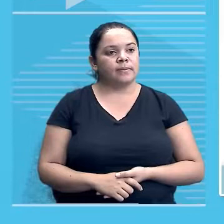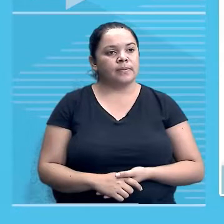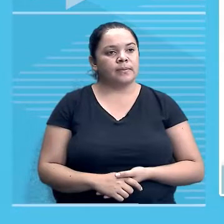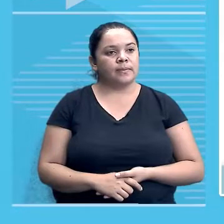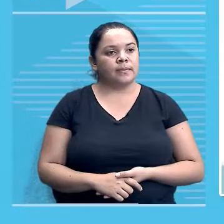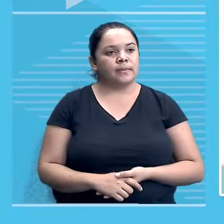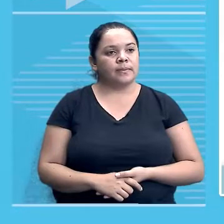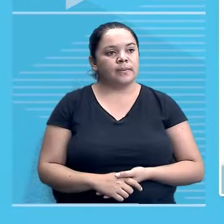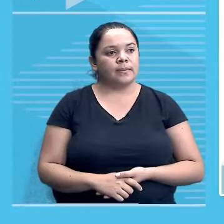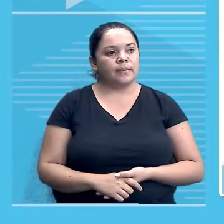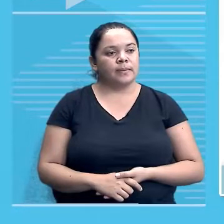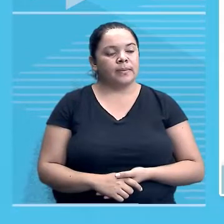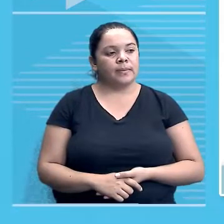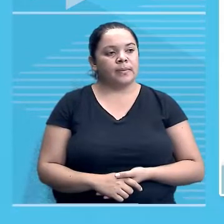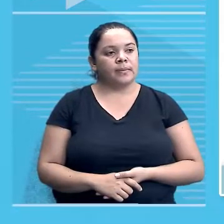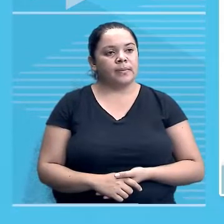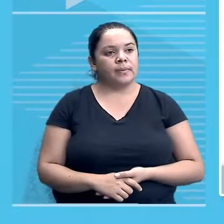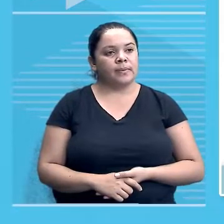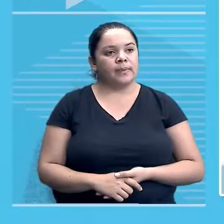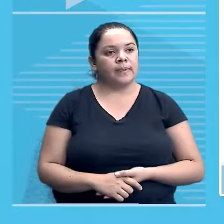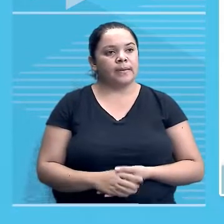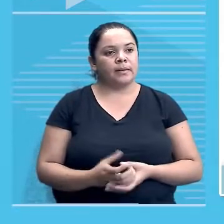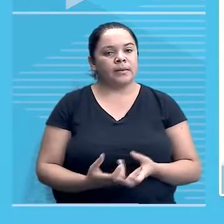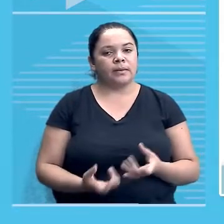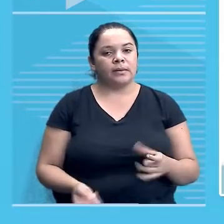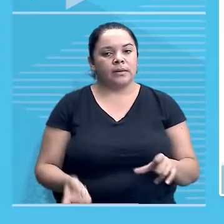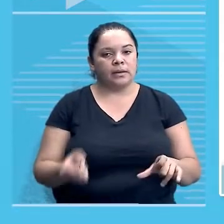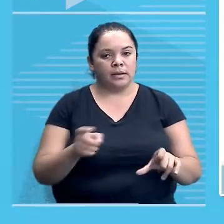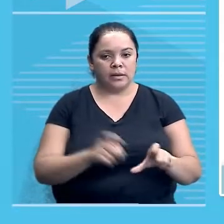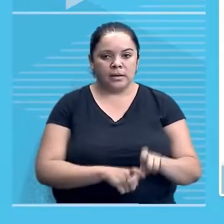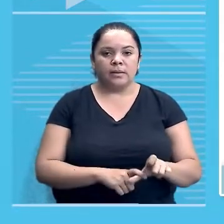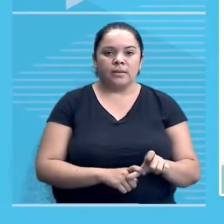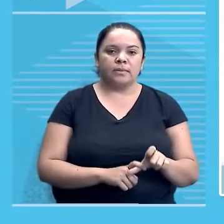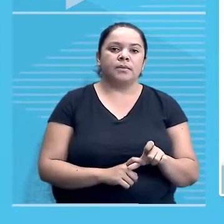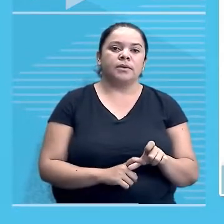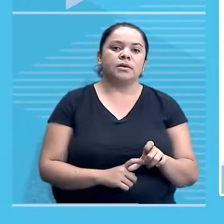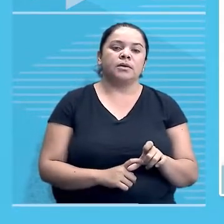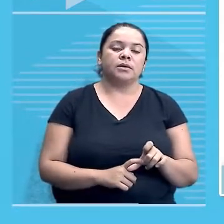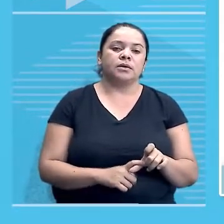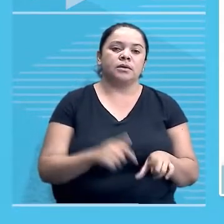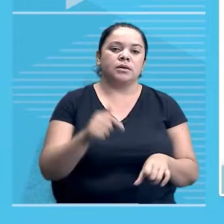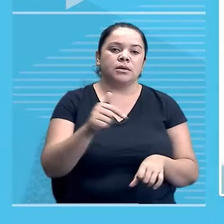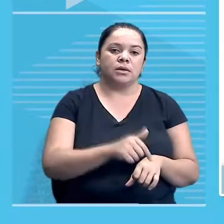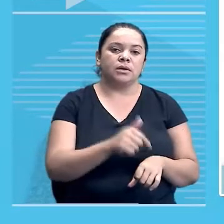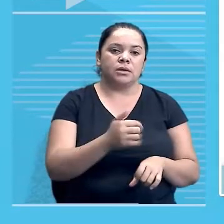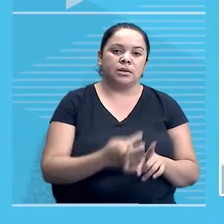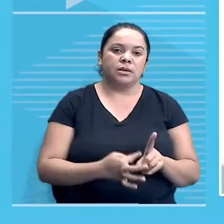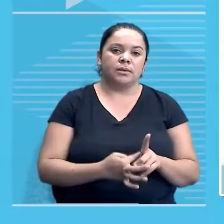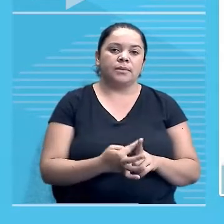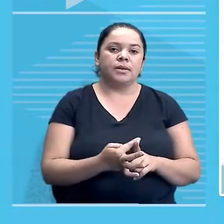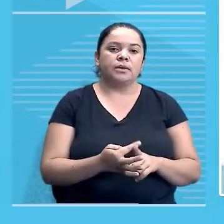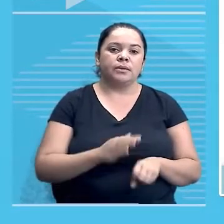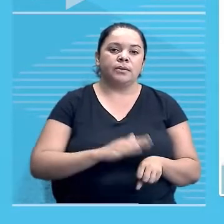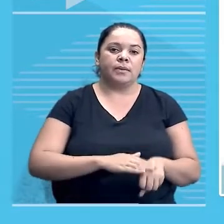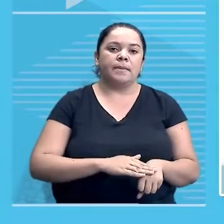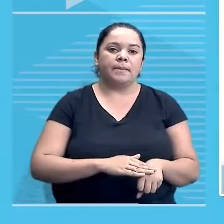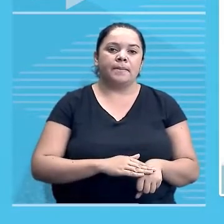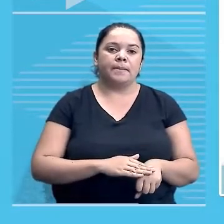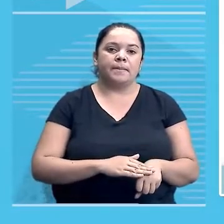de que um corpo tenha mais temperatura que o outro, que é a diferença de temperatura que a gente